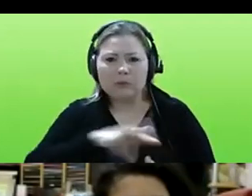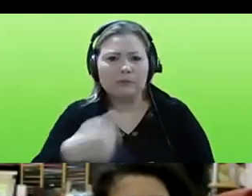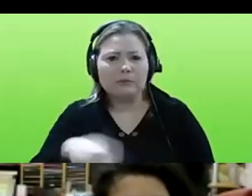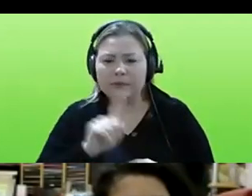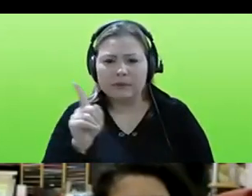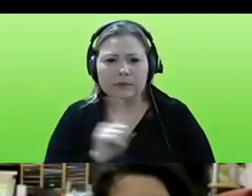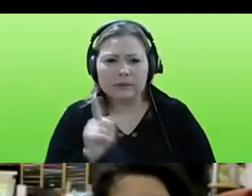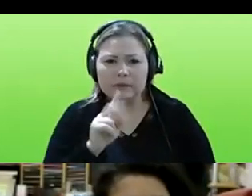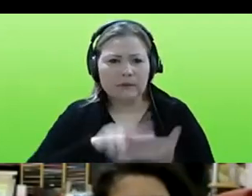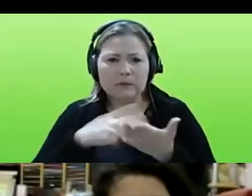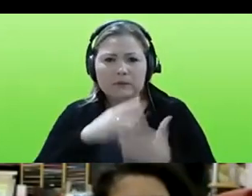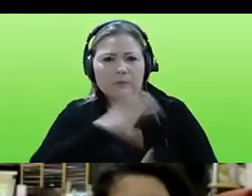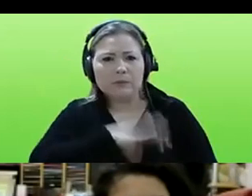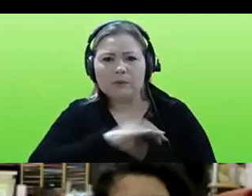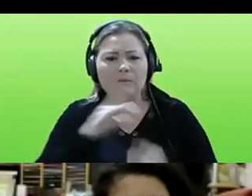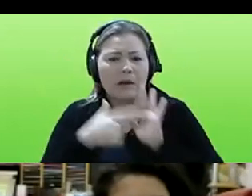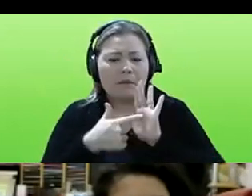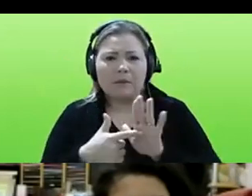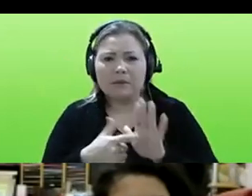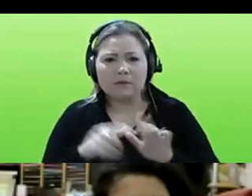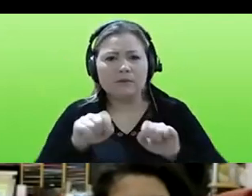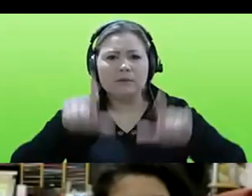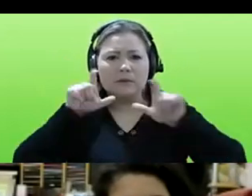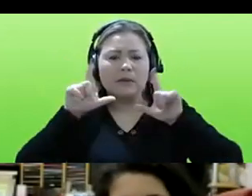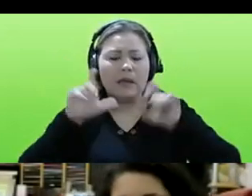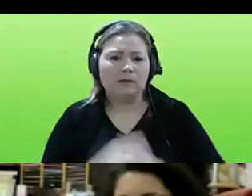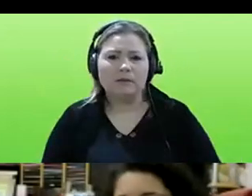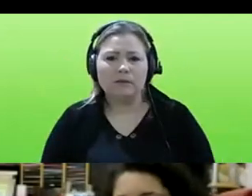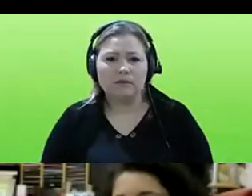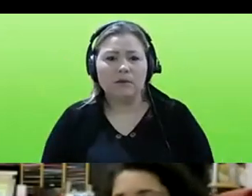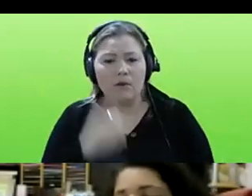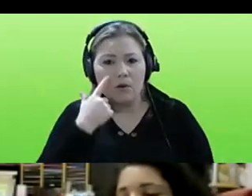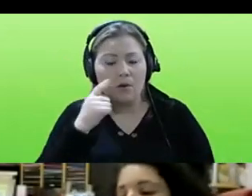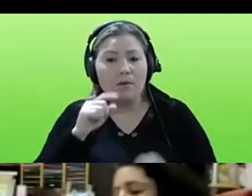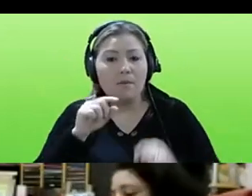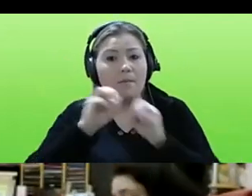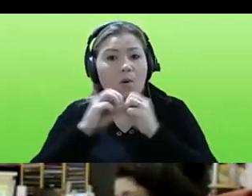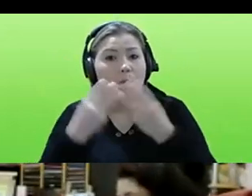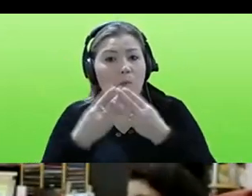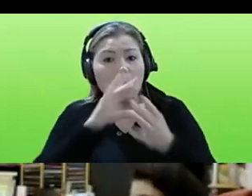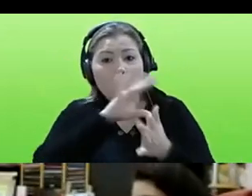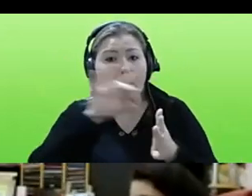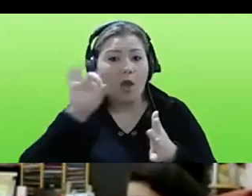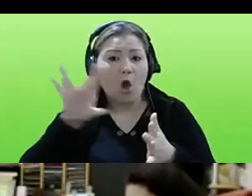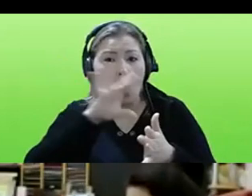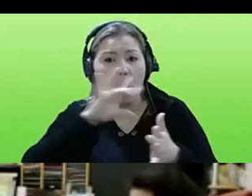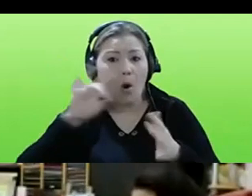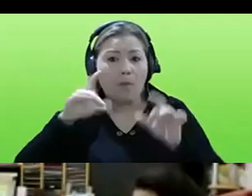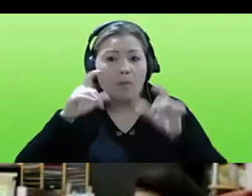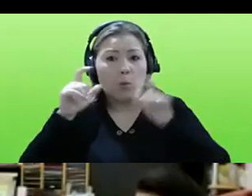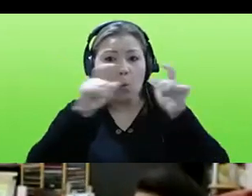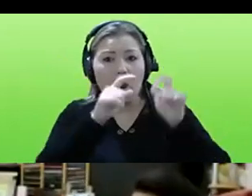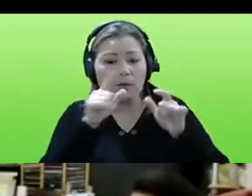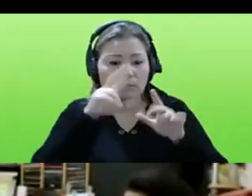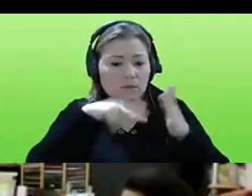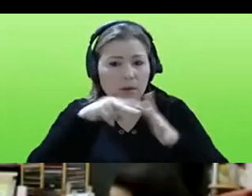necessário. Para apresentação de slides, veja bem, PowerPoint, você copia e cola as passagens e